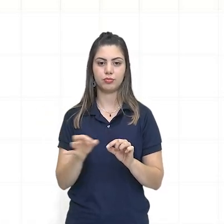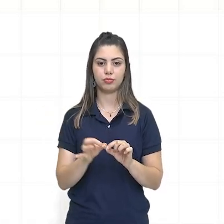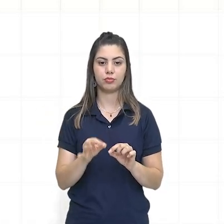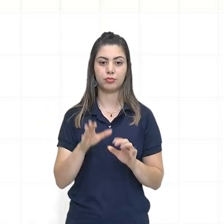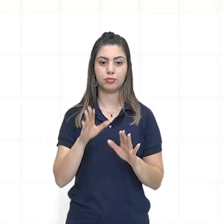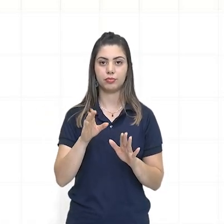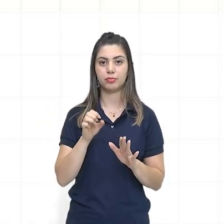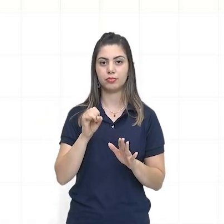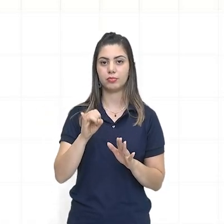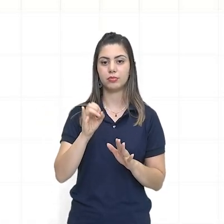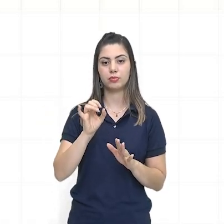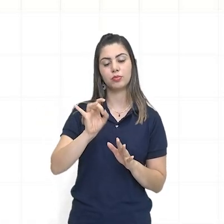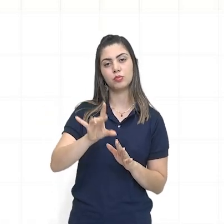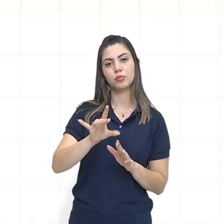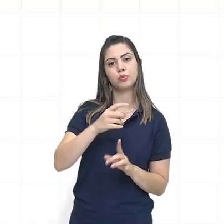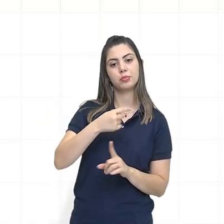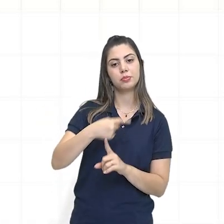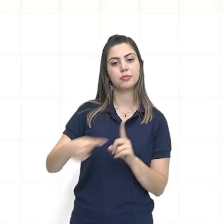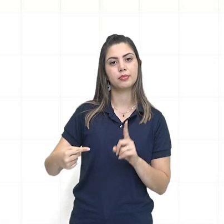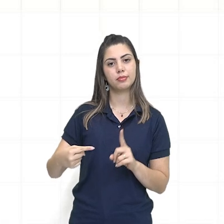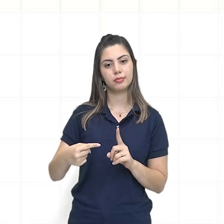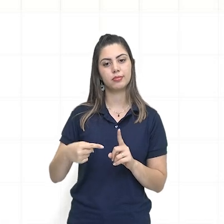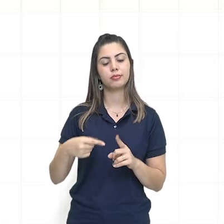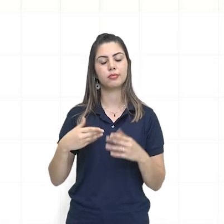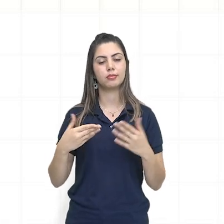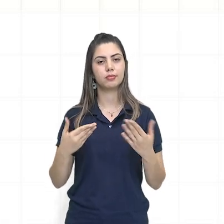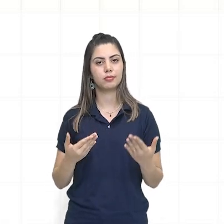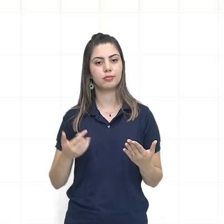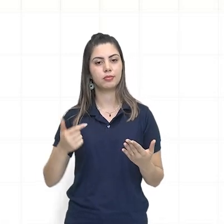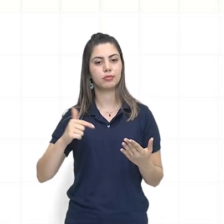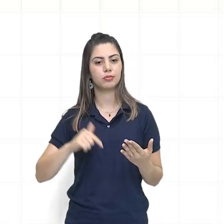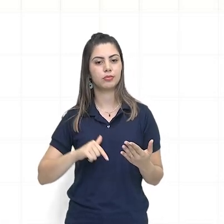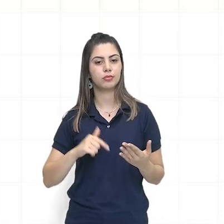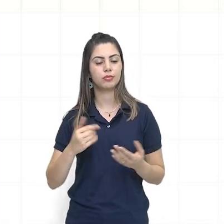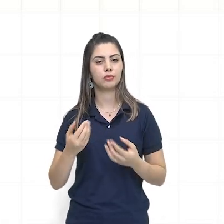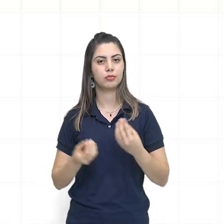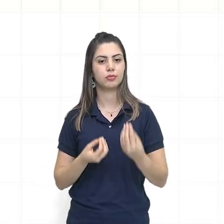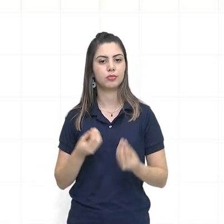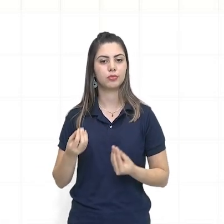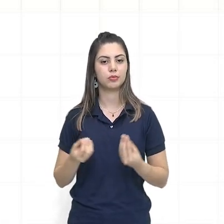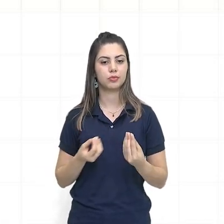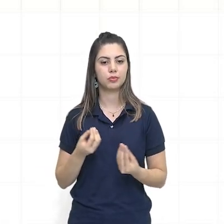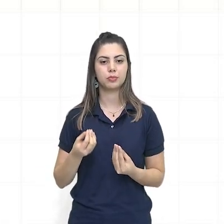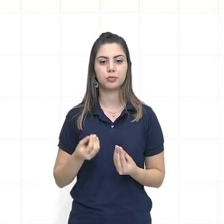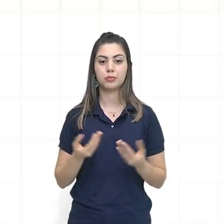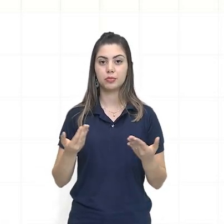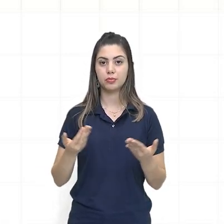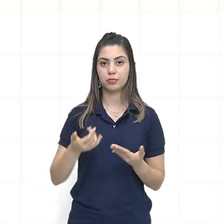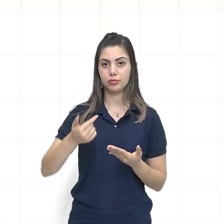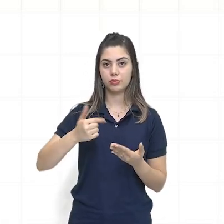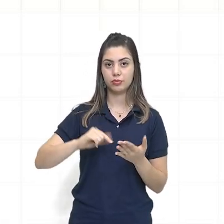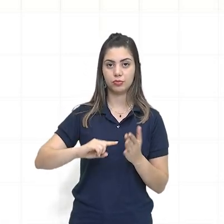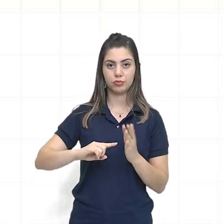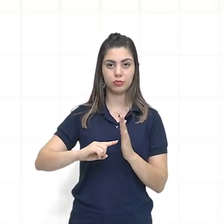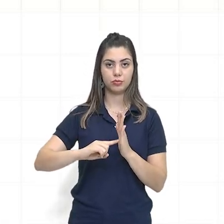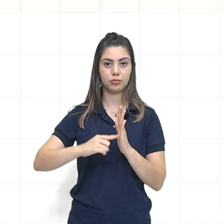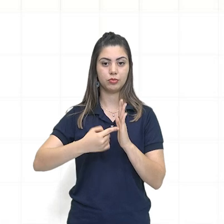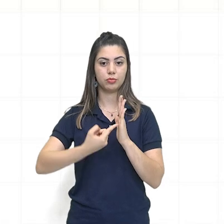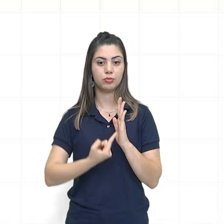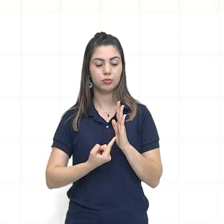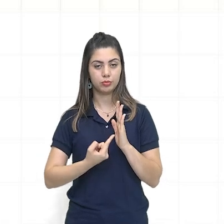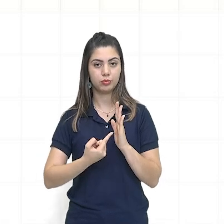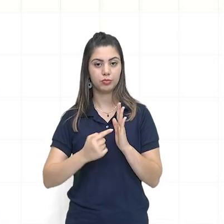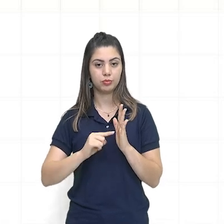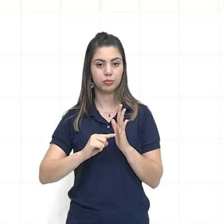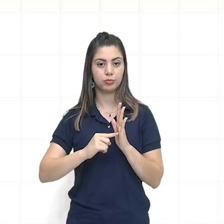O giro de meia volta. Novamente, a gente vai fixar aqui o ponto de